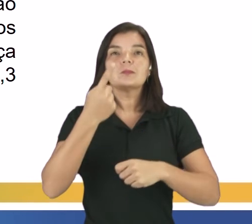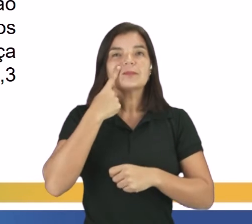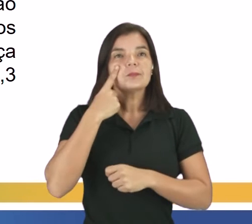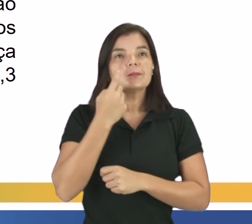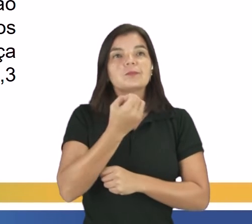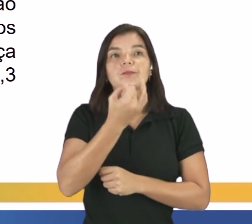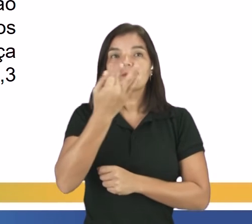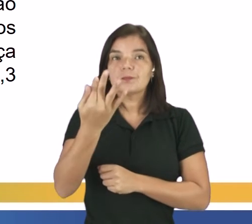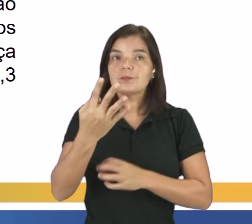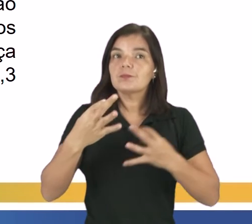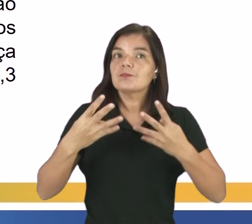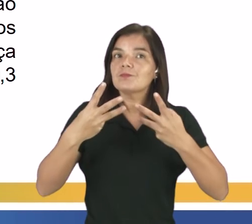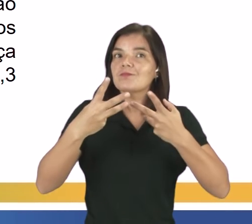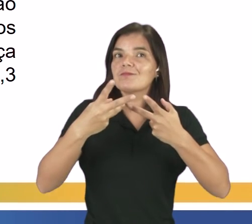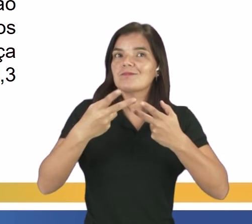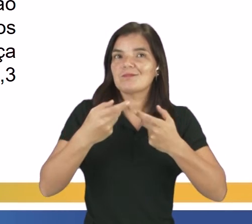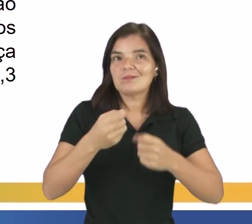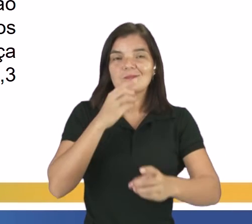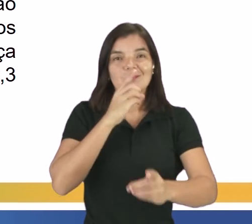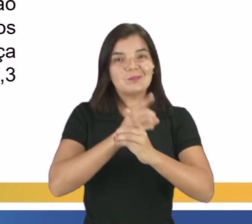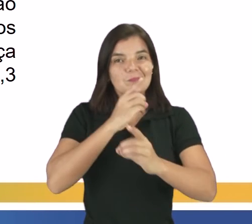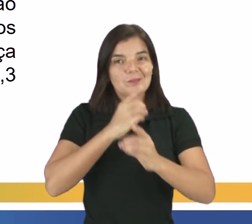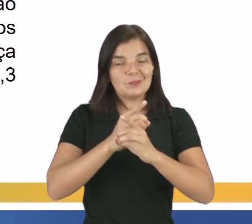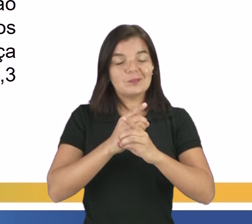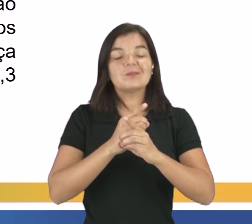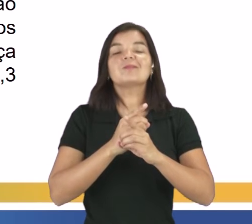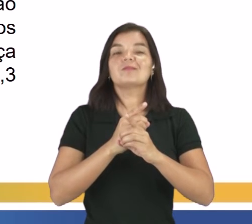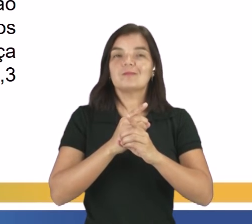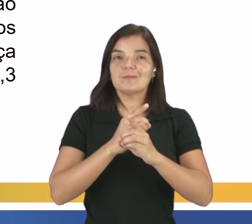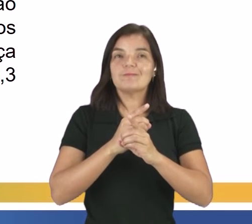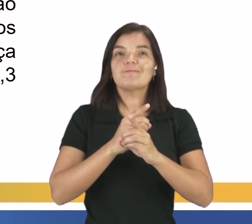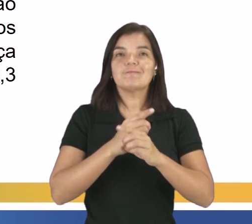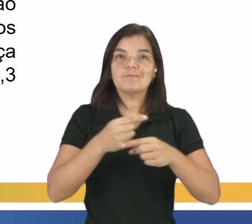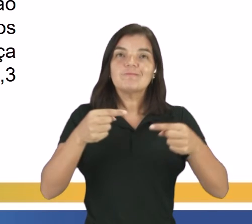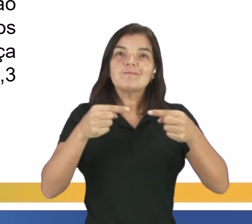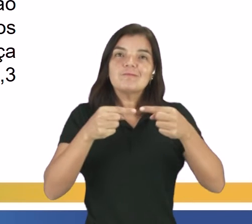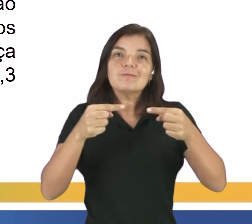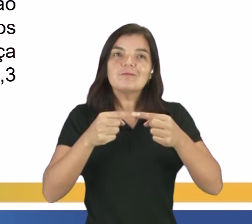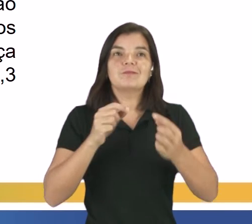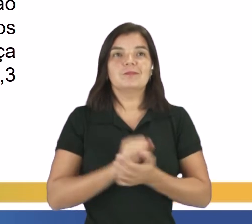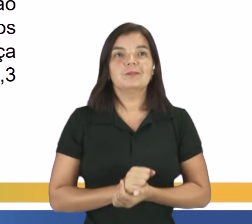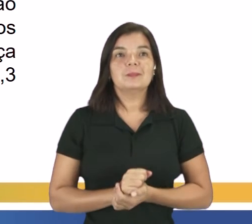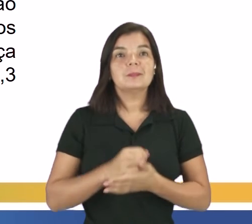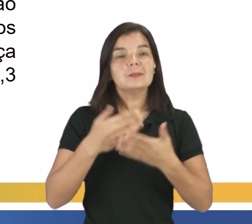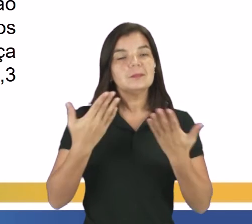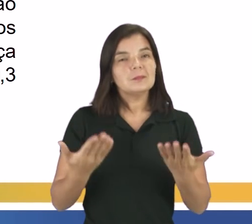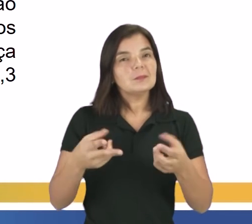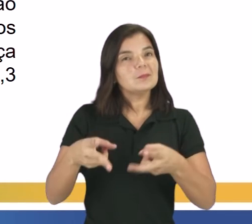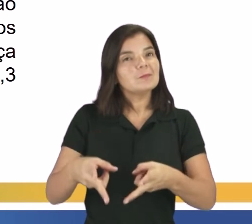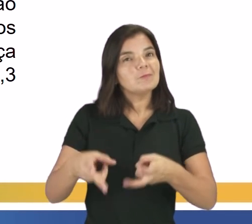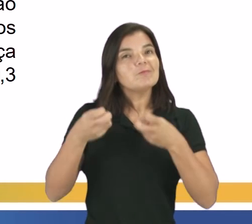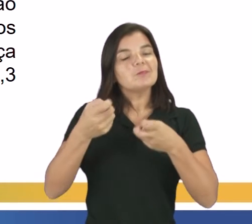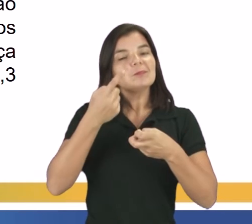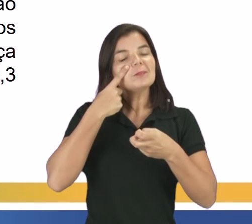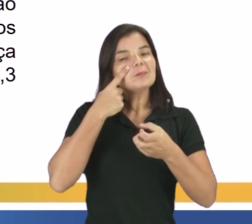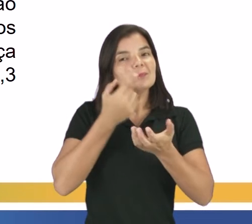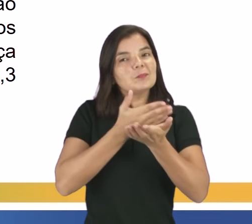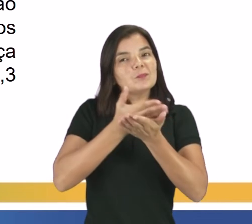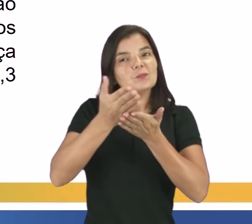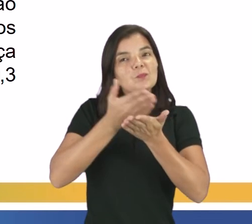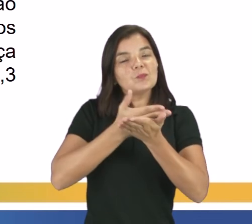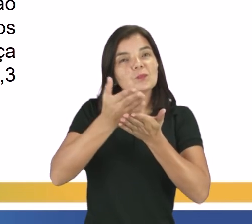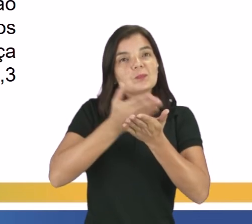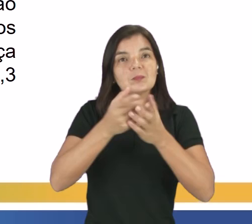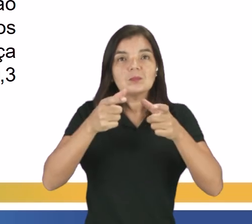precisamos conferir se todas as unidades fornecidas pelo exercício encontram-se compatíveis. Dessa forma,